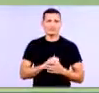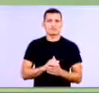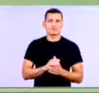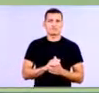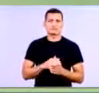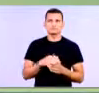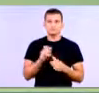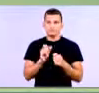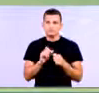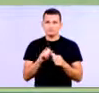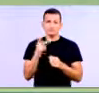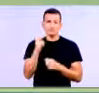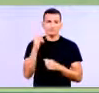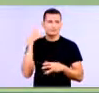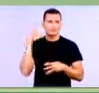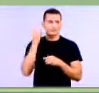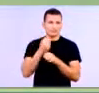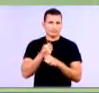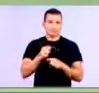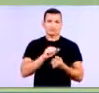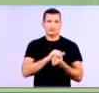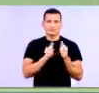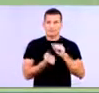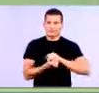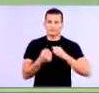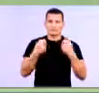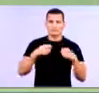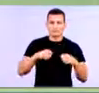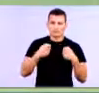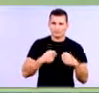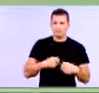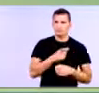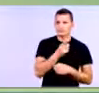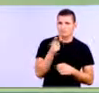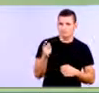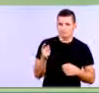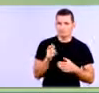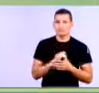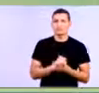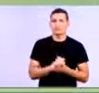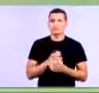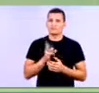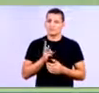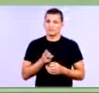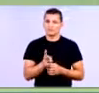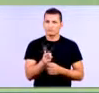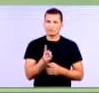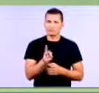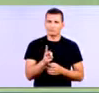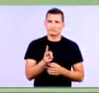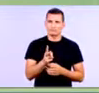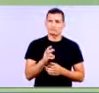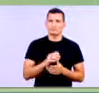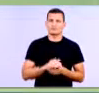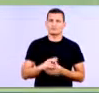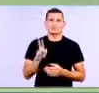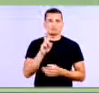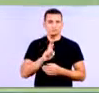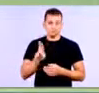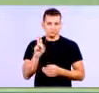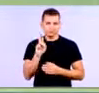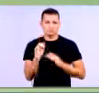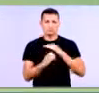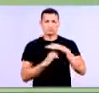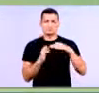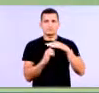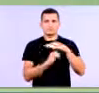sua revisão e as adaptações necessárias para que ela se torne sempre útil na empresa,